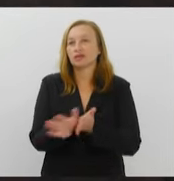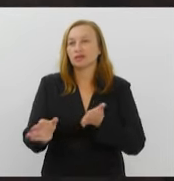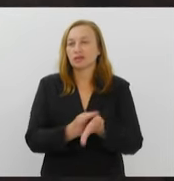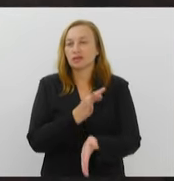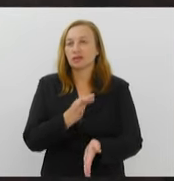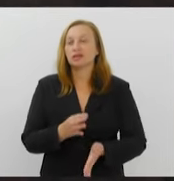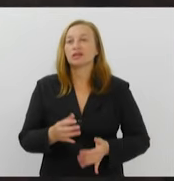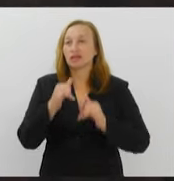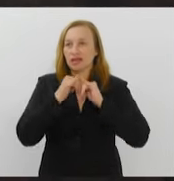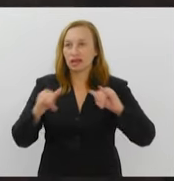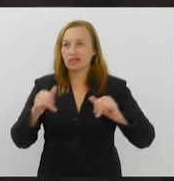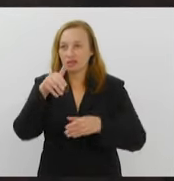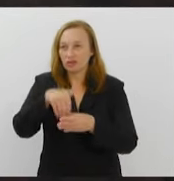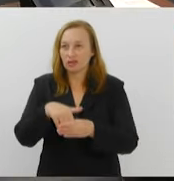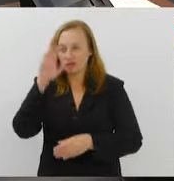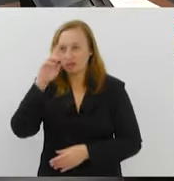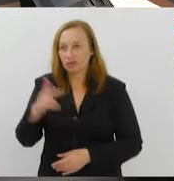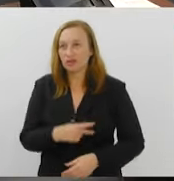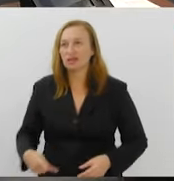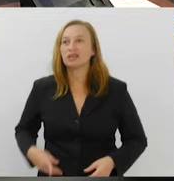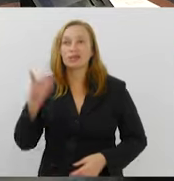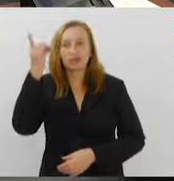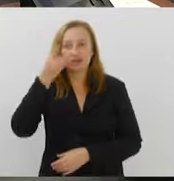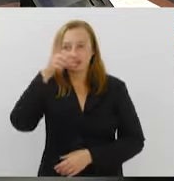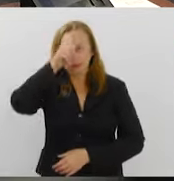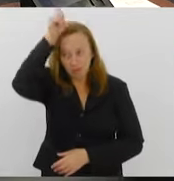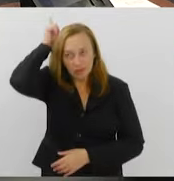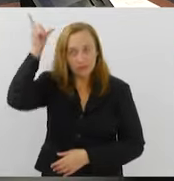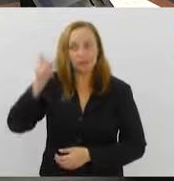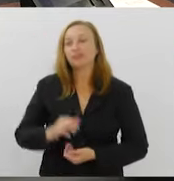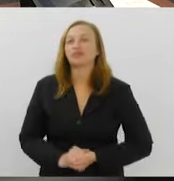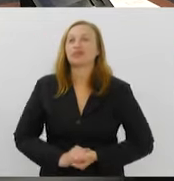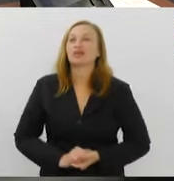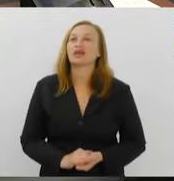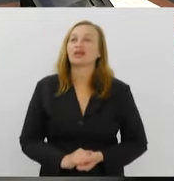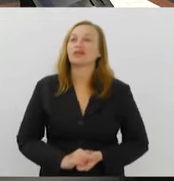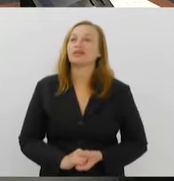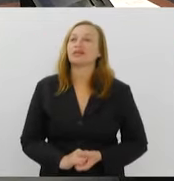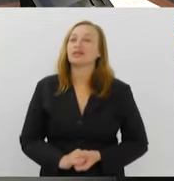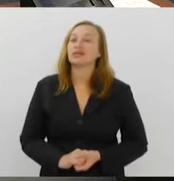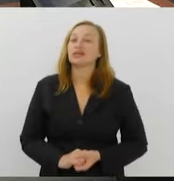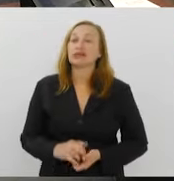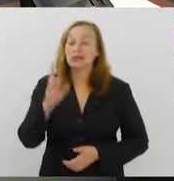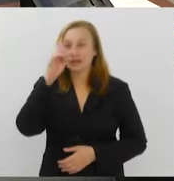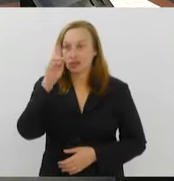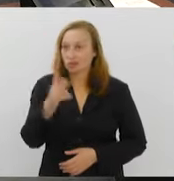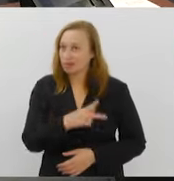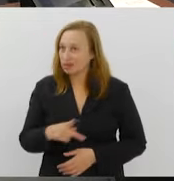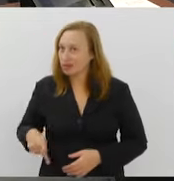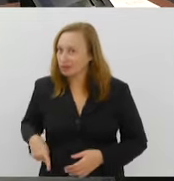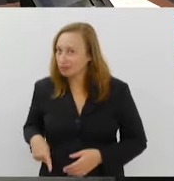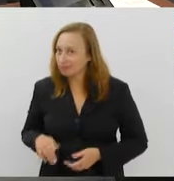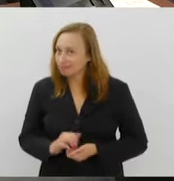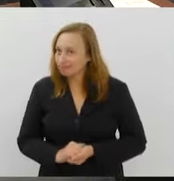Deputado Declaração de voto, senhor presidente. Deputado Luiz Paulo, Paulo para declarar voto. Senhor presidente,